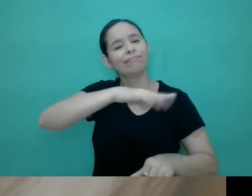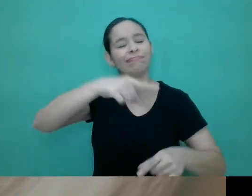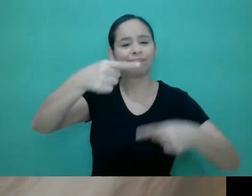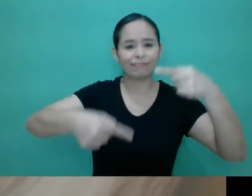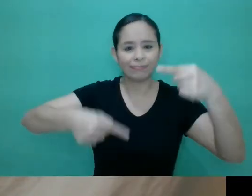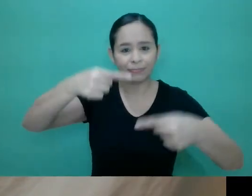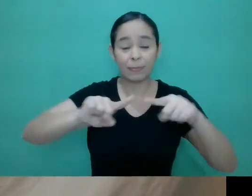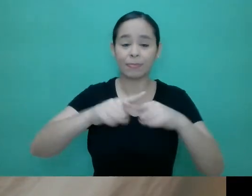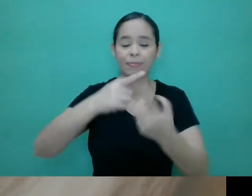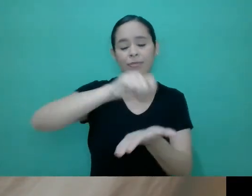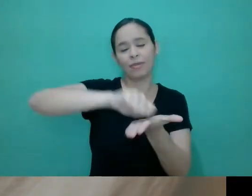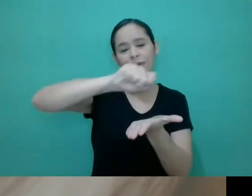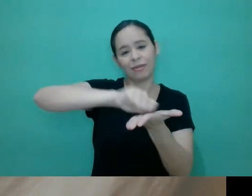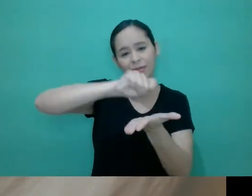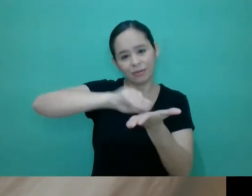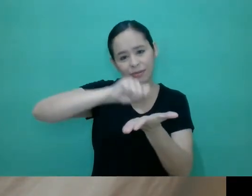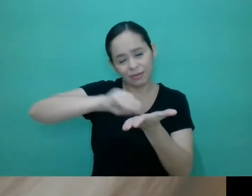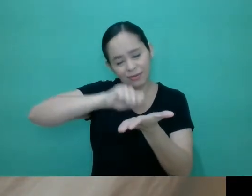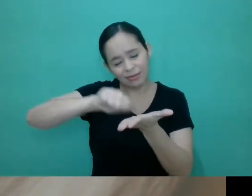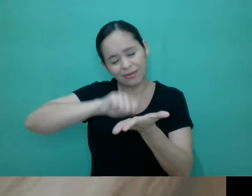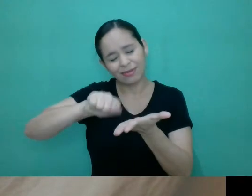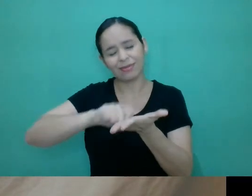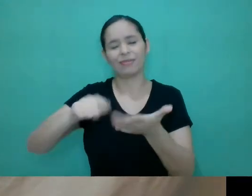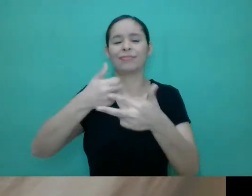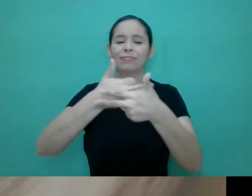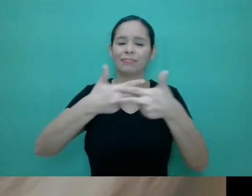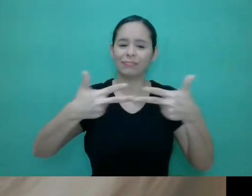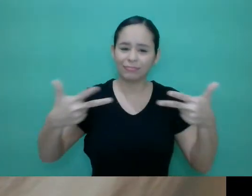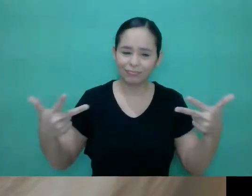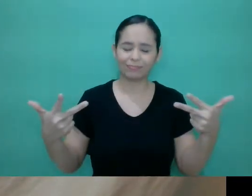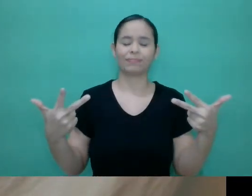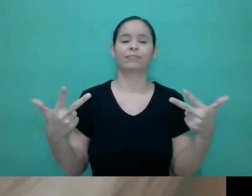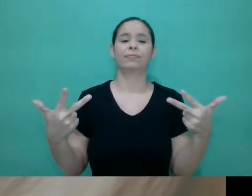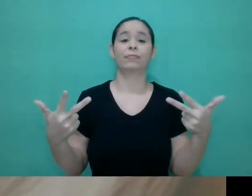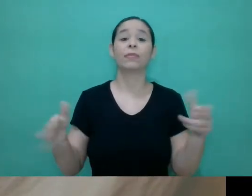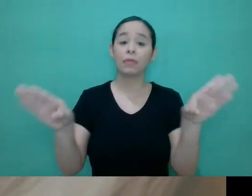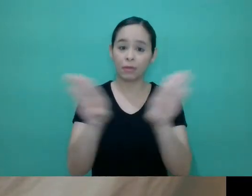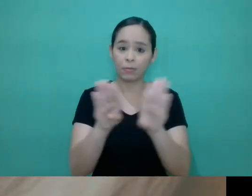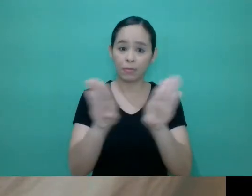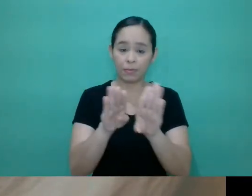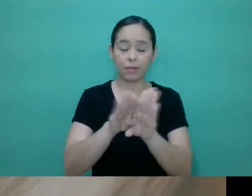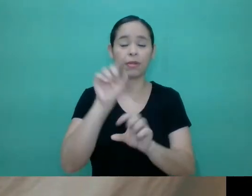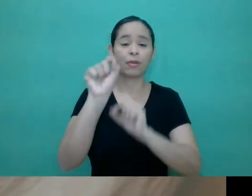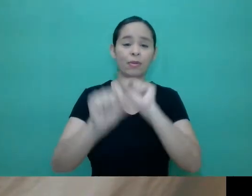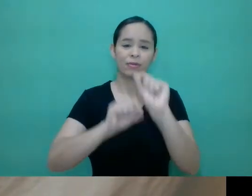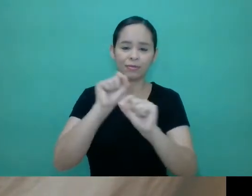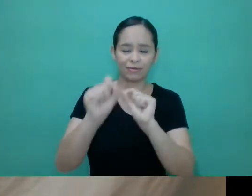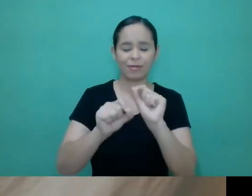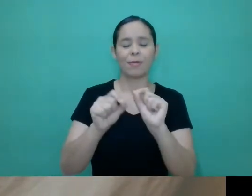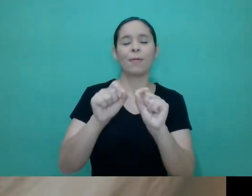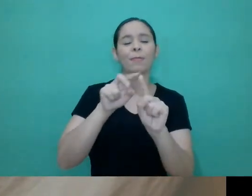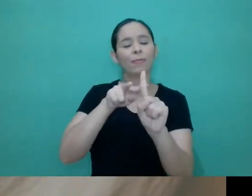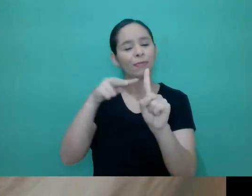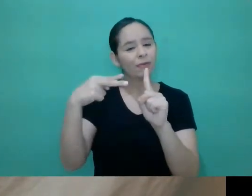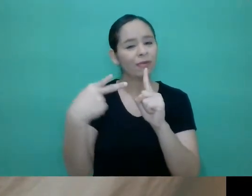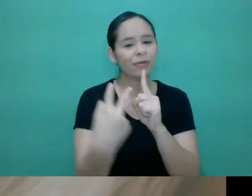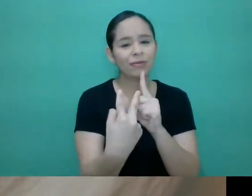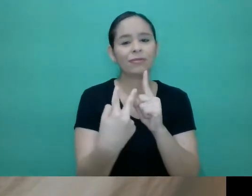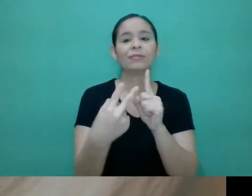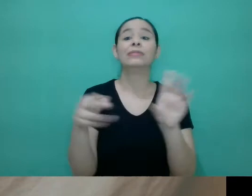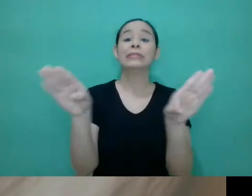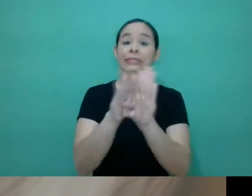ele escreve essa obra subversiva, né? E que é considerada também subversiva pela própria